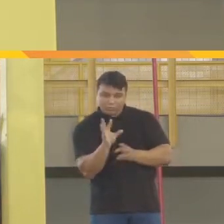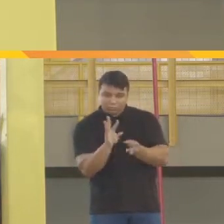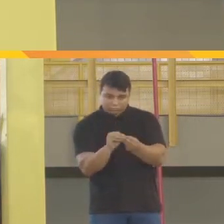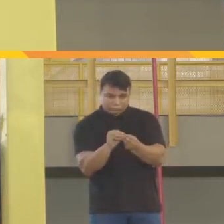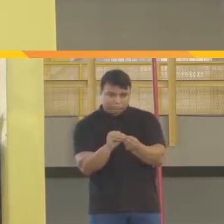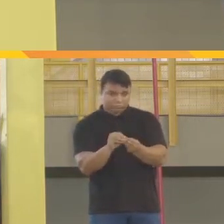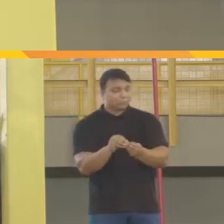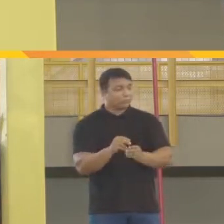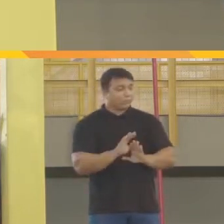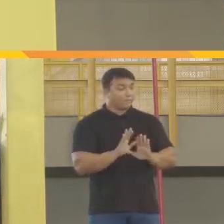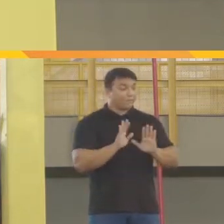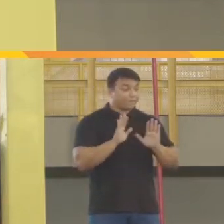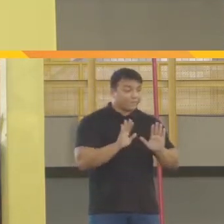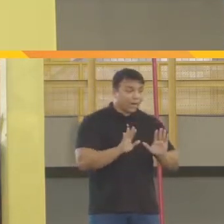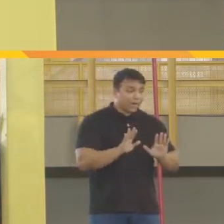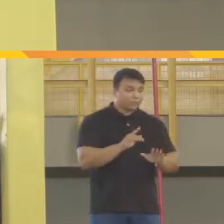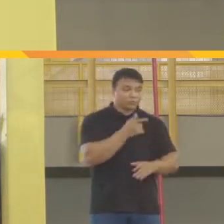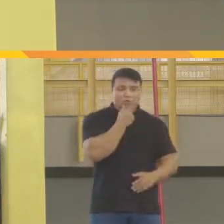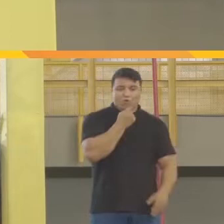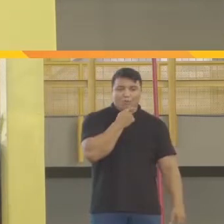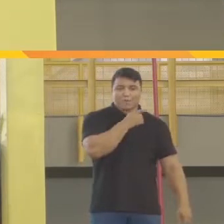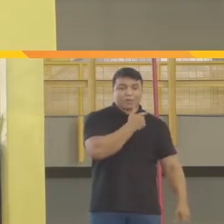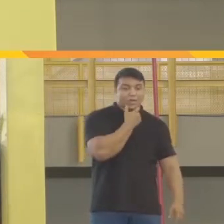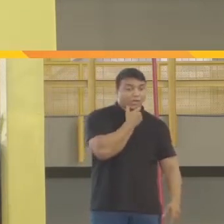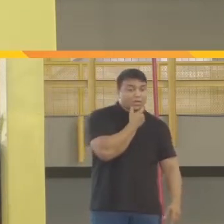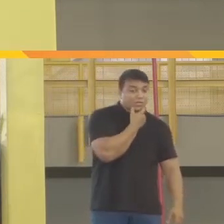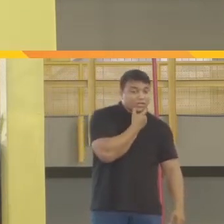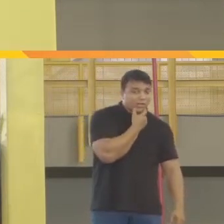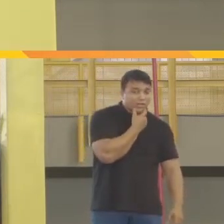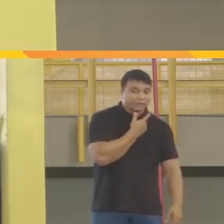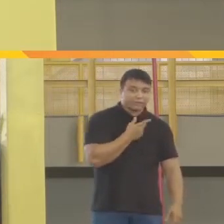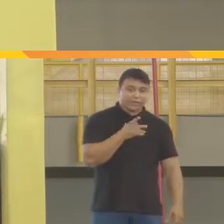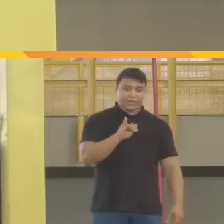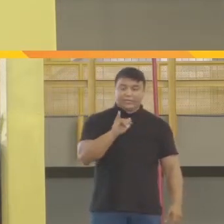Bitola. Só que o inglês,